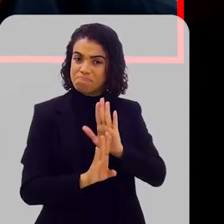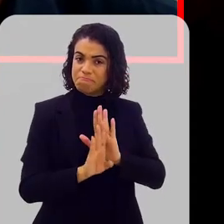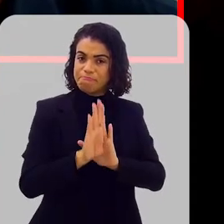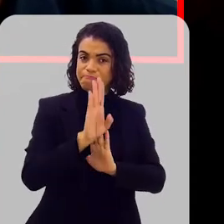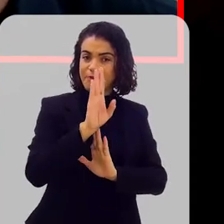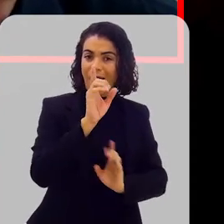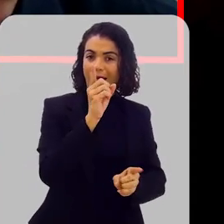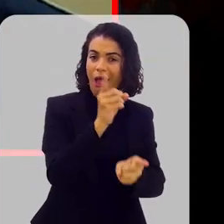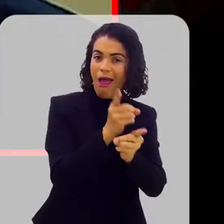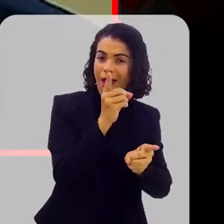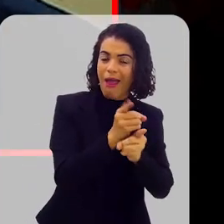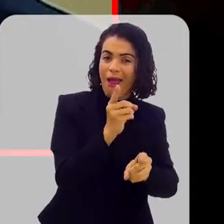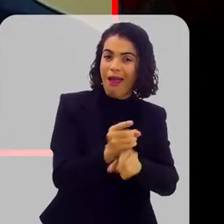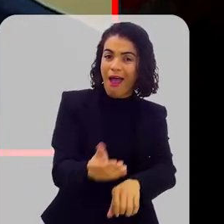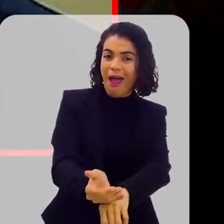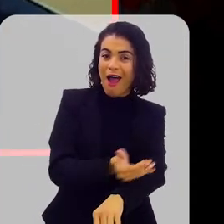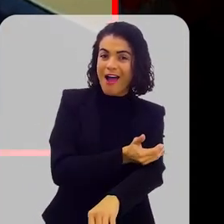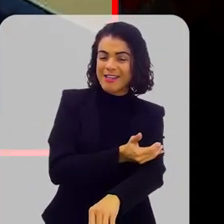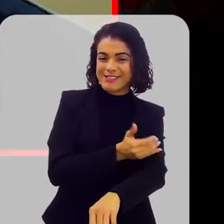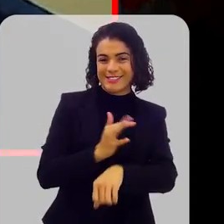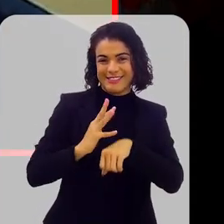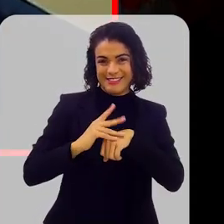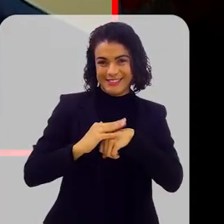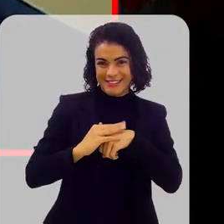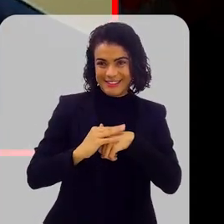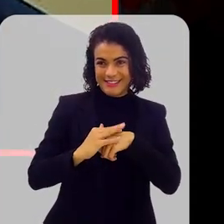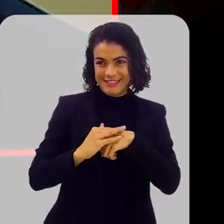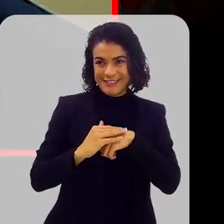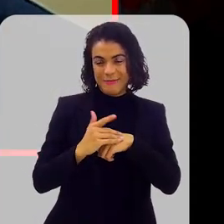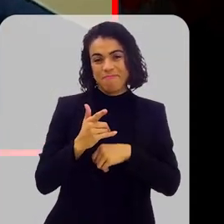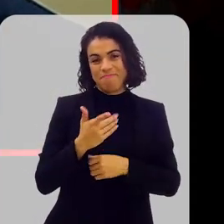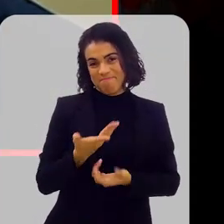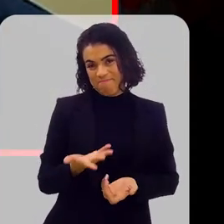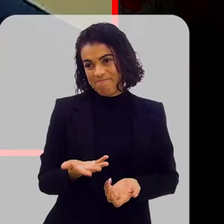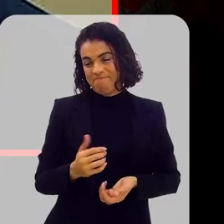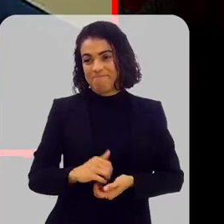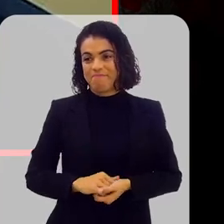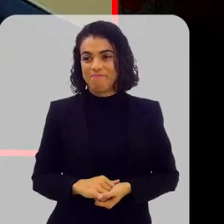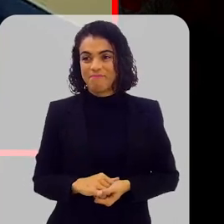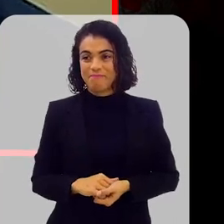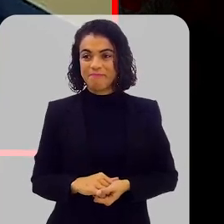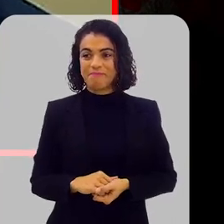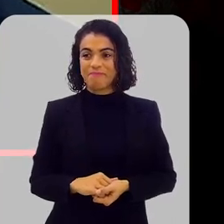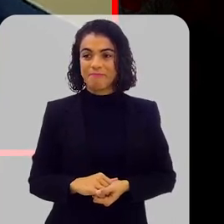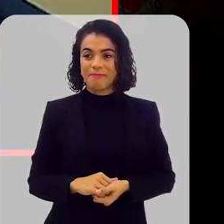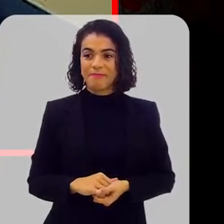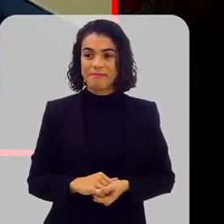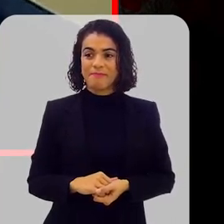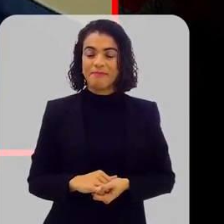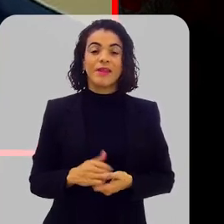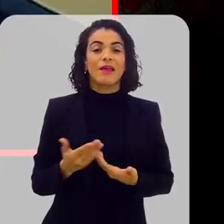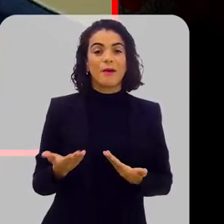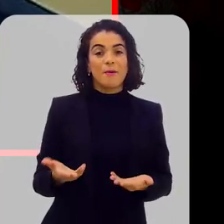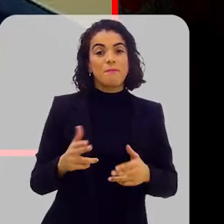tendência a indicar mais precocemente a colonoscopia, uma vez que você tem acesso a ela, obviamente, né?